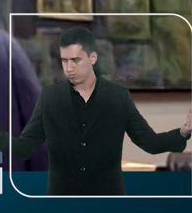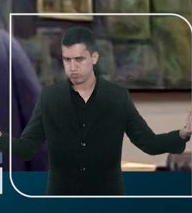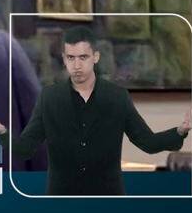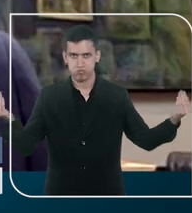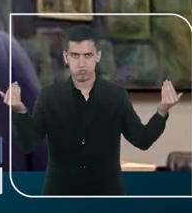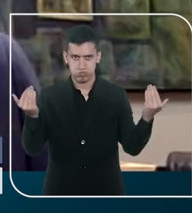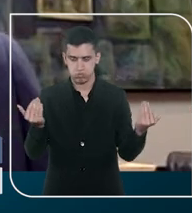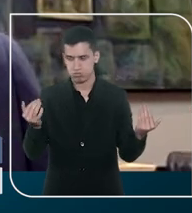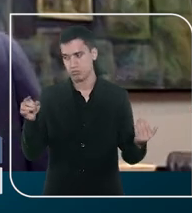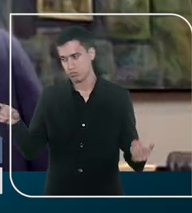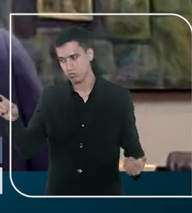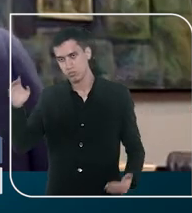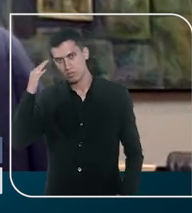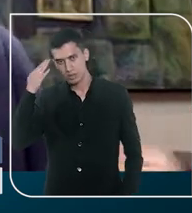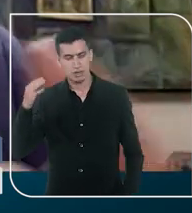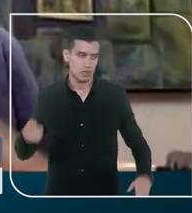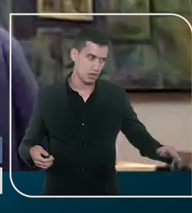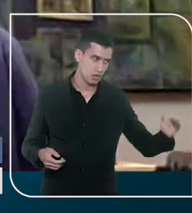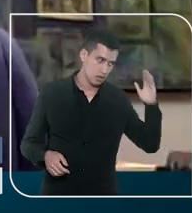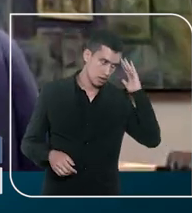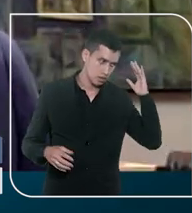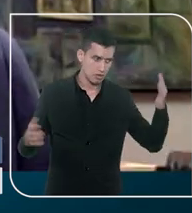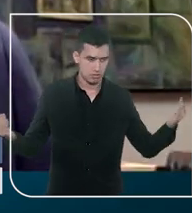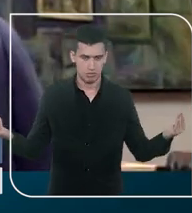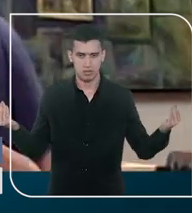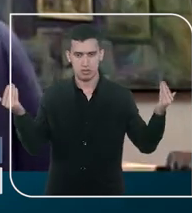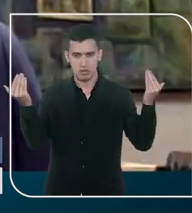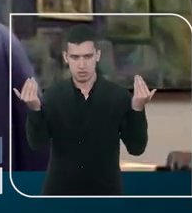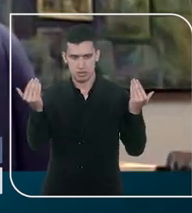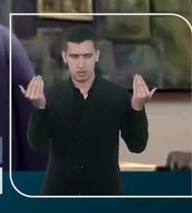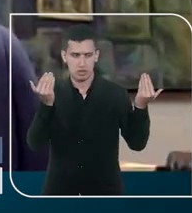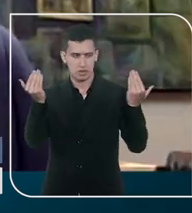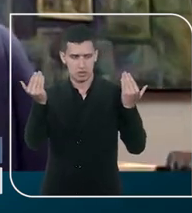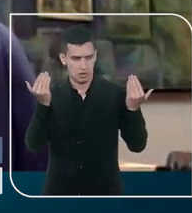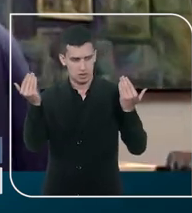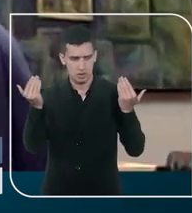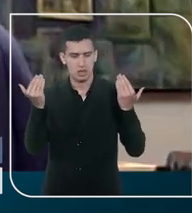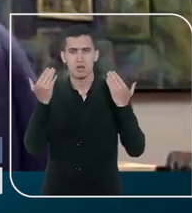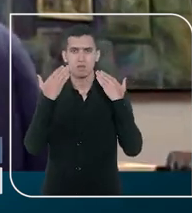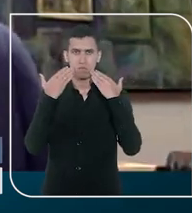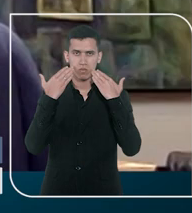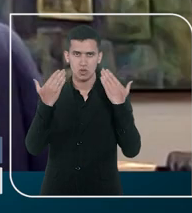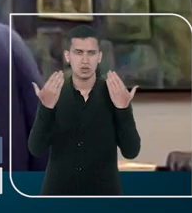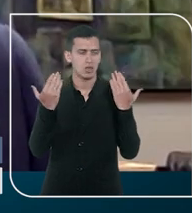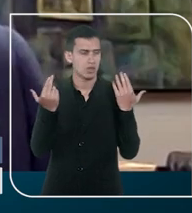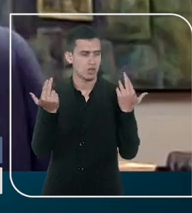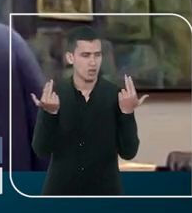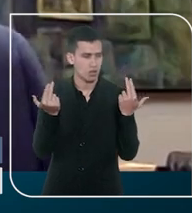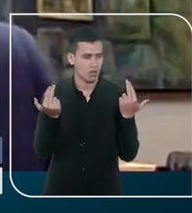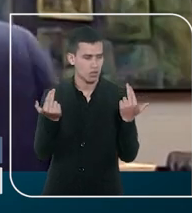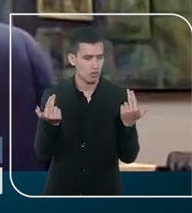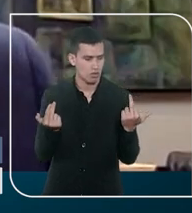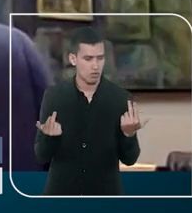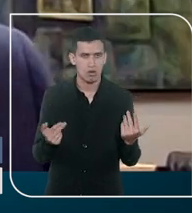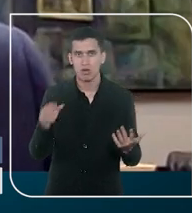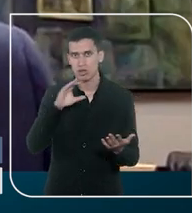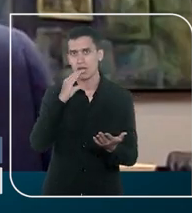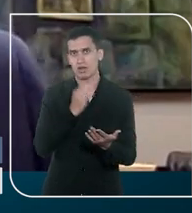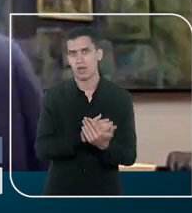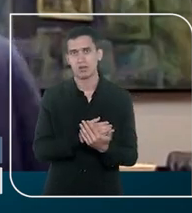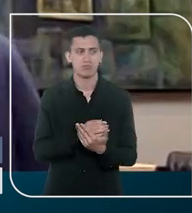entendimentos dos órgãos estacionários, demonstrando a semelhança da tese